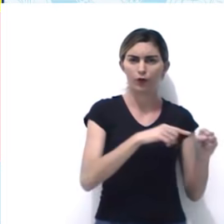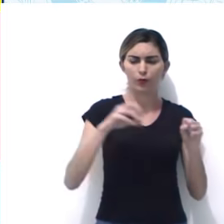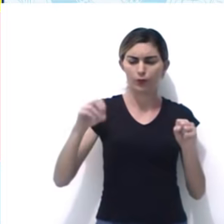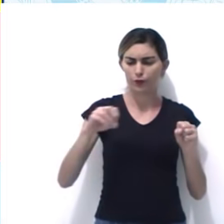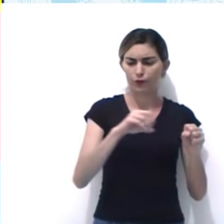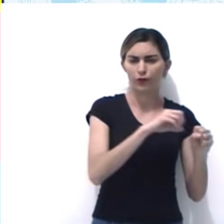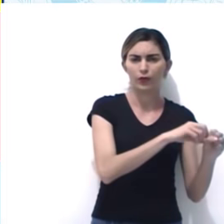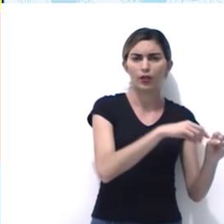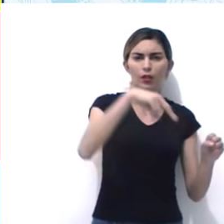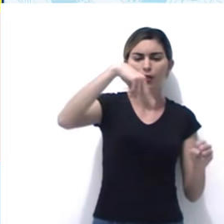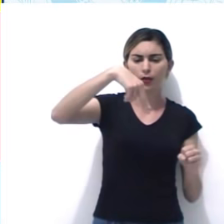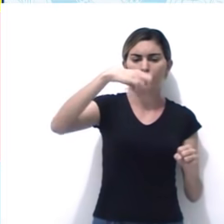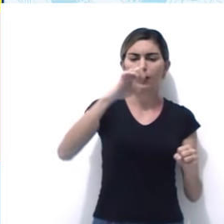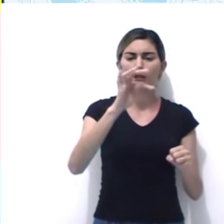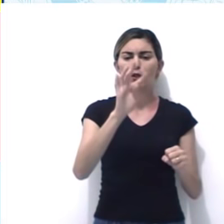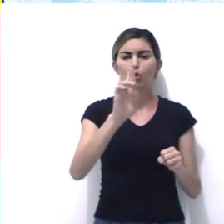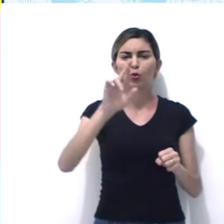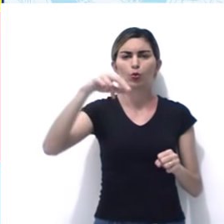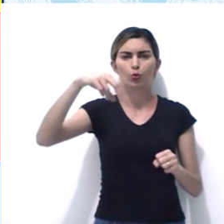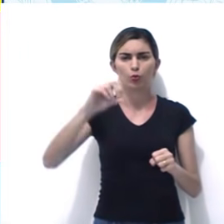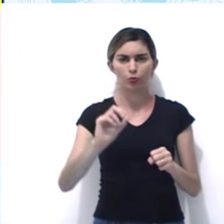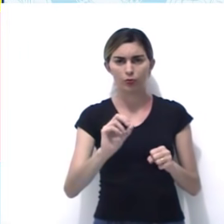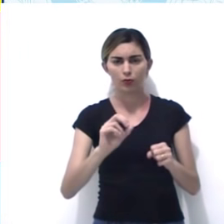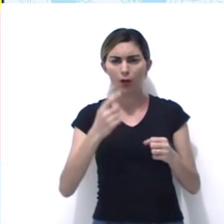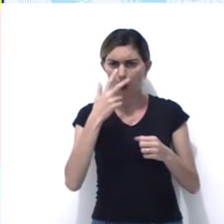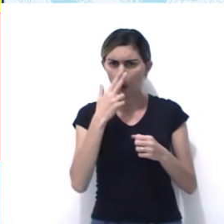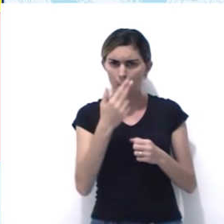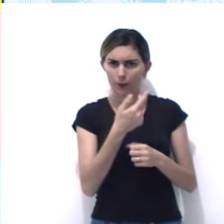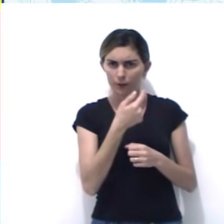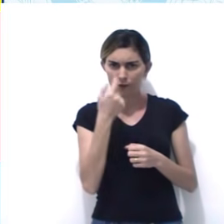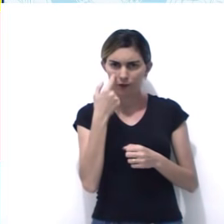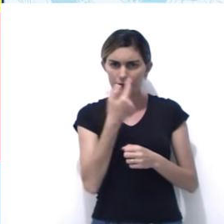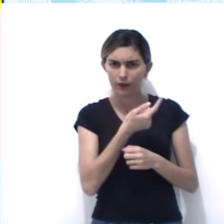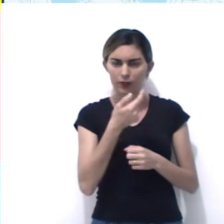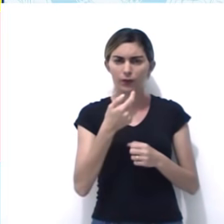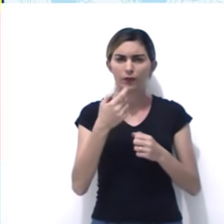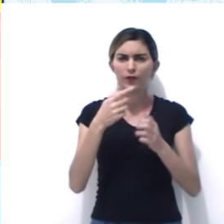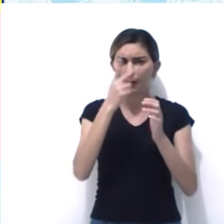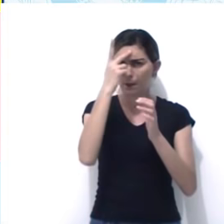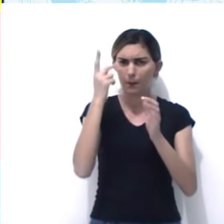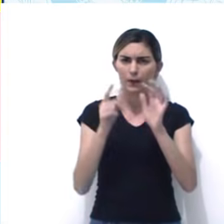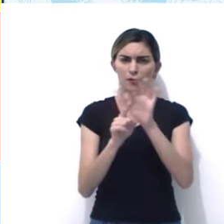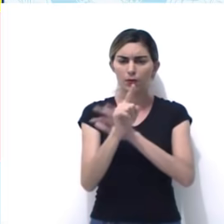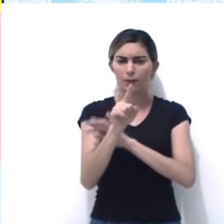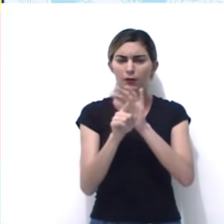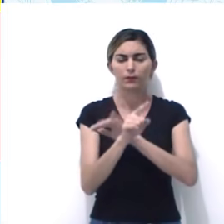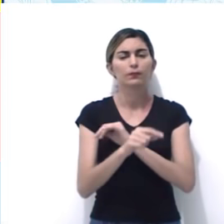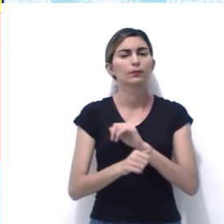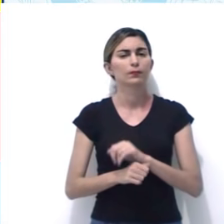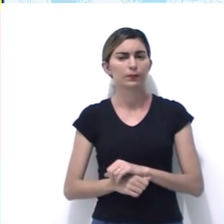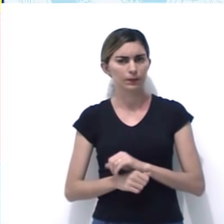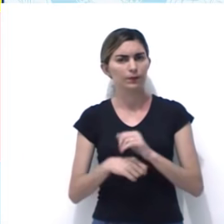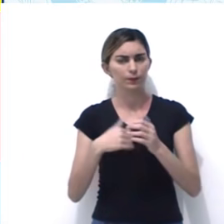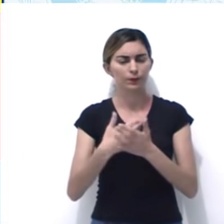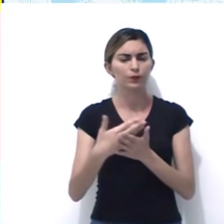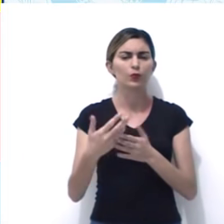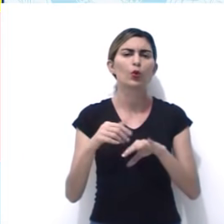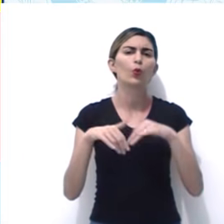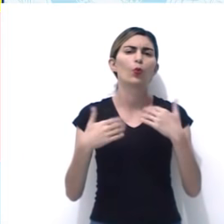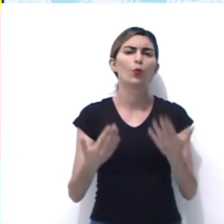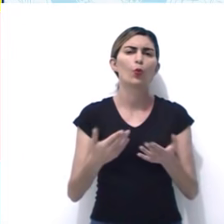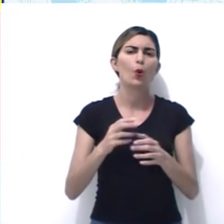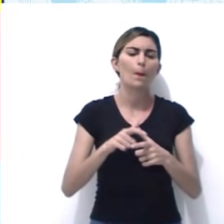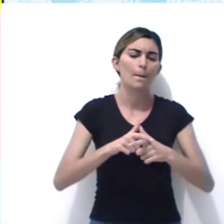netuno toda sabão não presta imagem aí uma pergunta que as pessoas fazem com frequência é qual é o